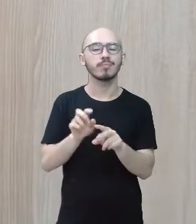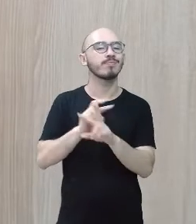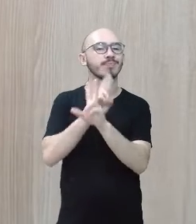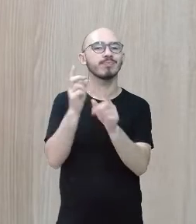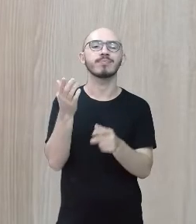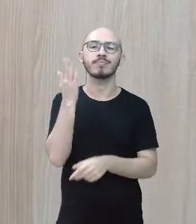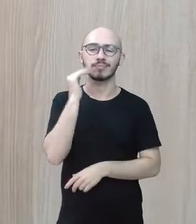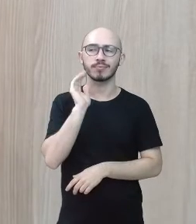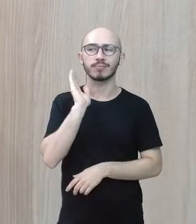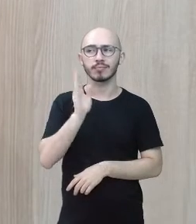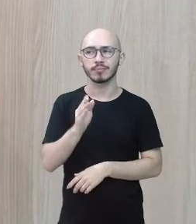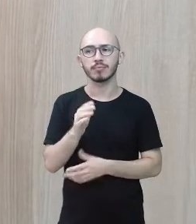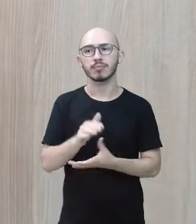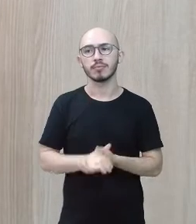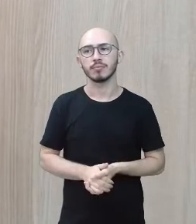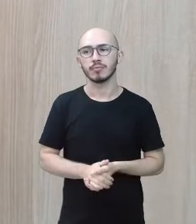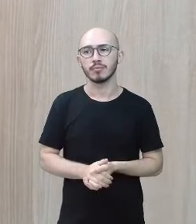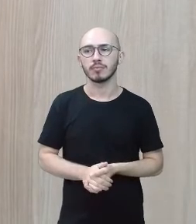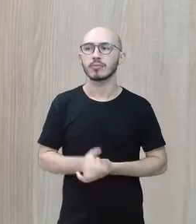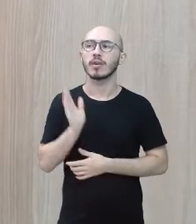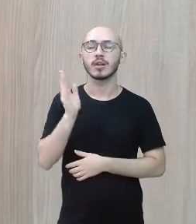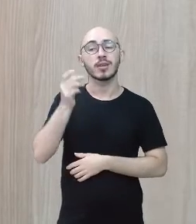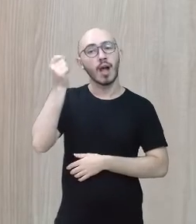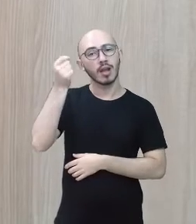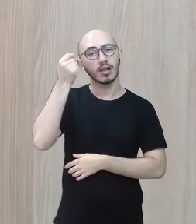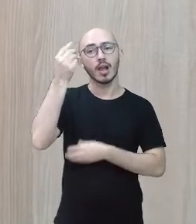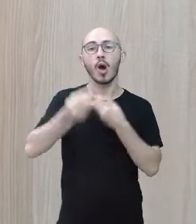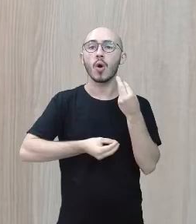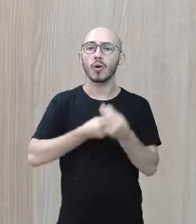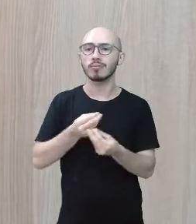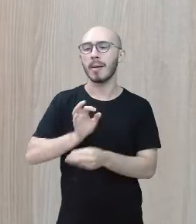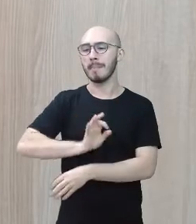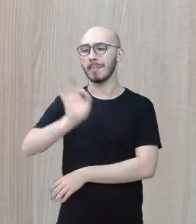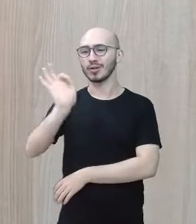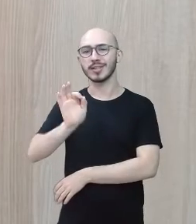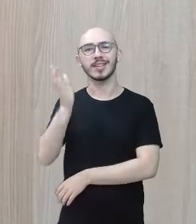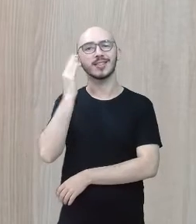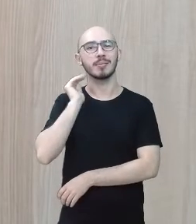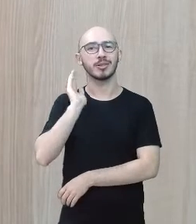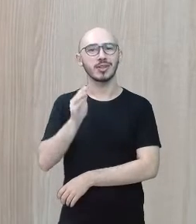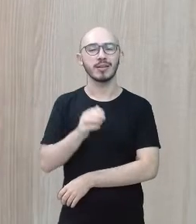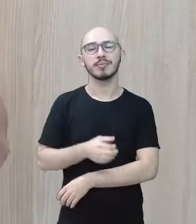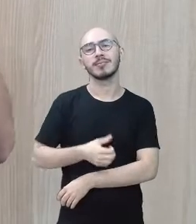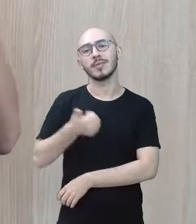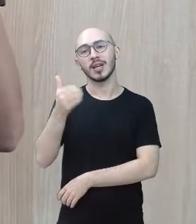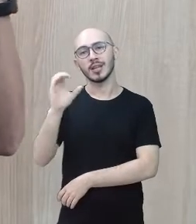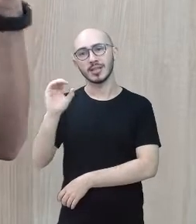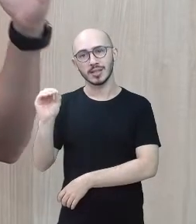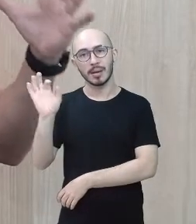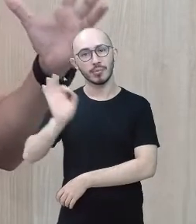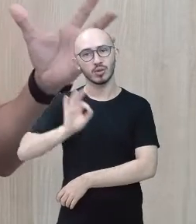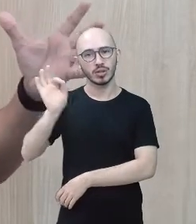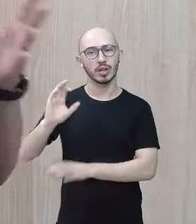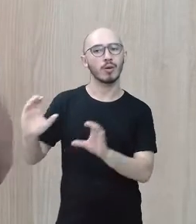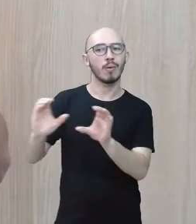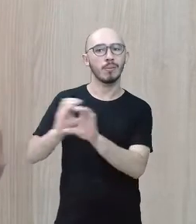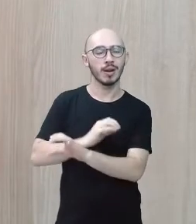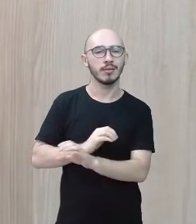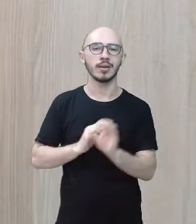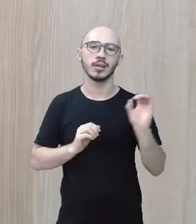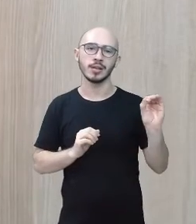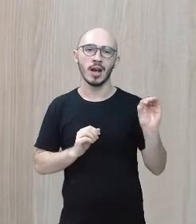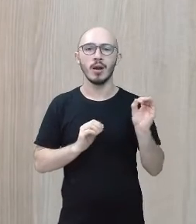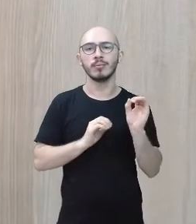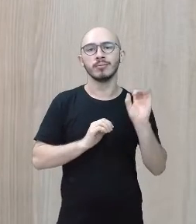gente já sabe e a gente já tem essa ideia de porcentagem. A gente já sabe que o 100% é o total, o 0%